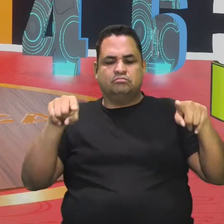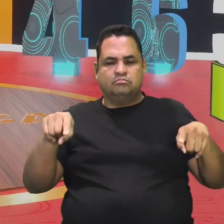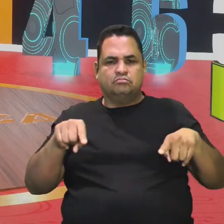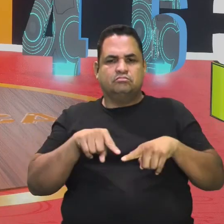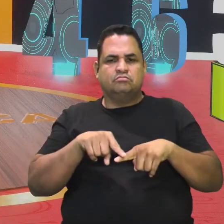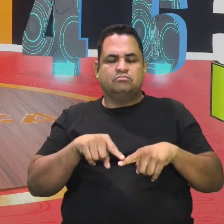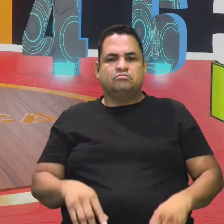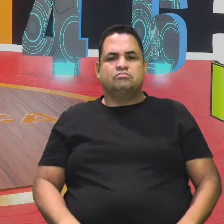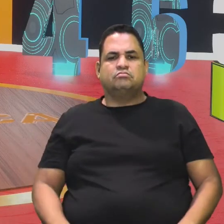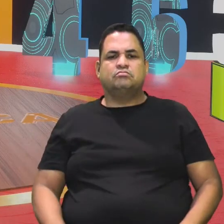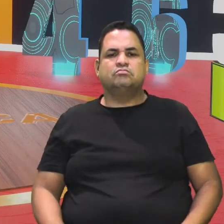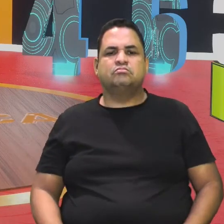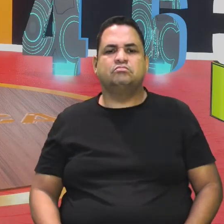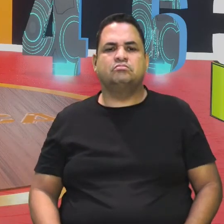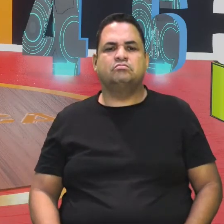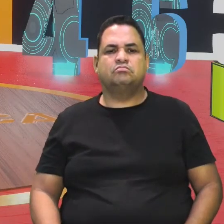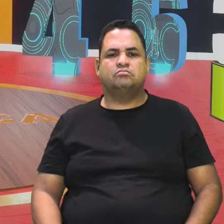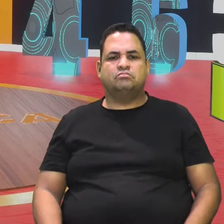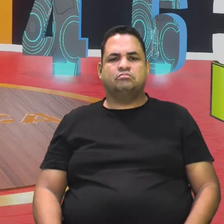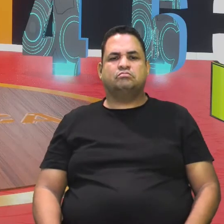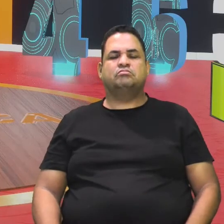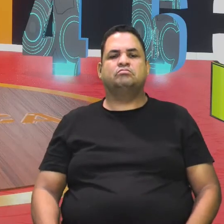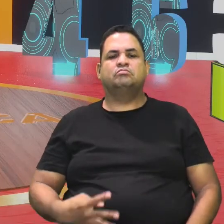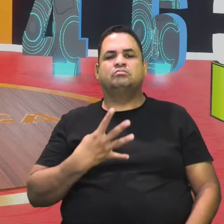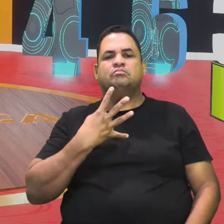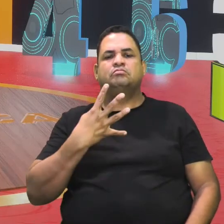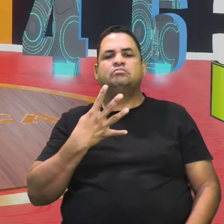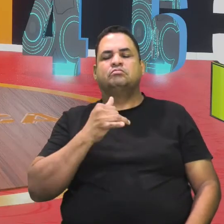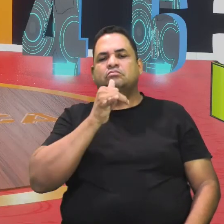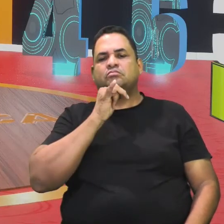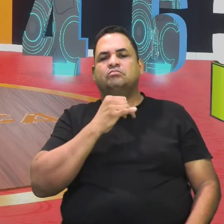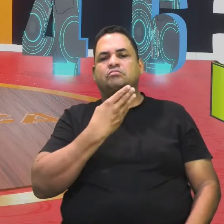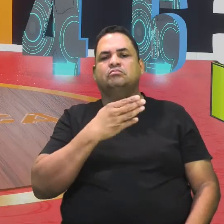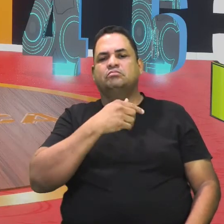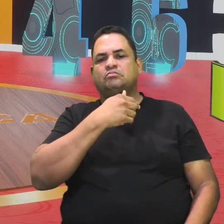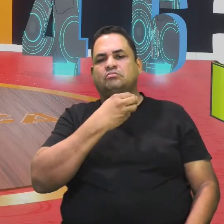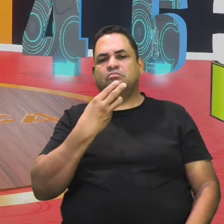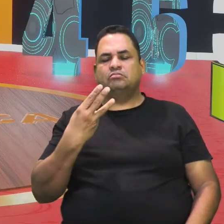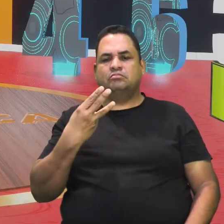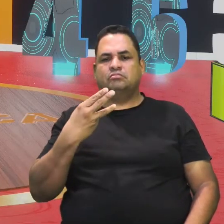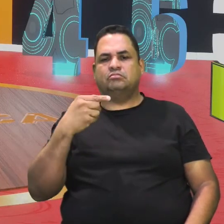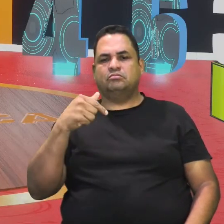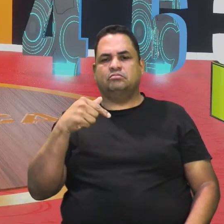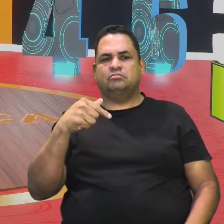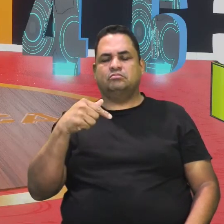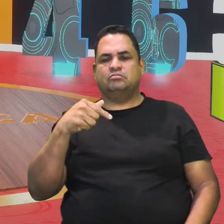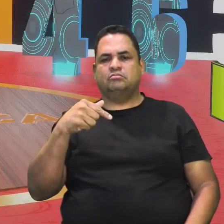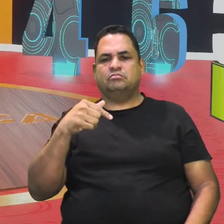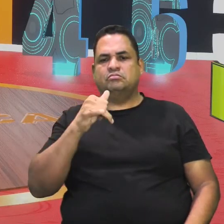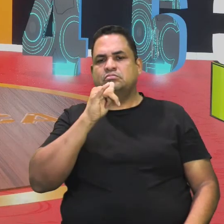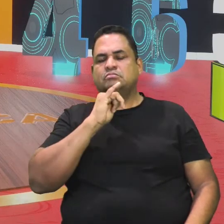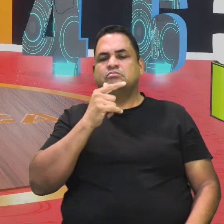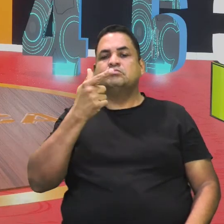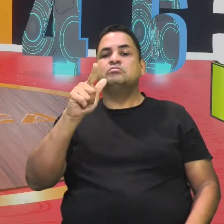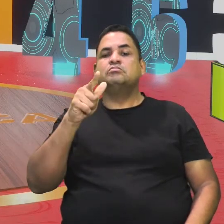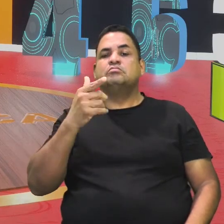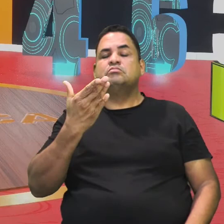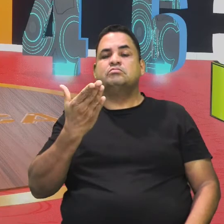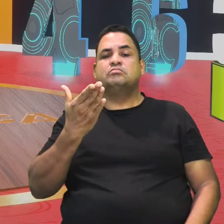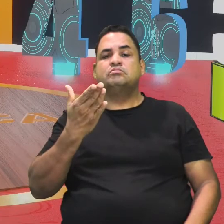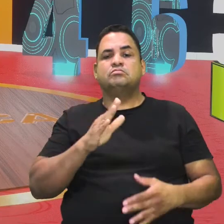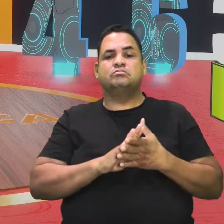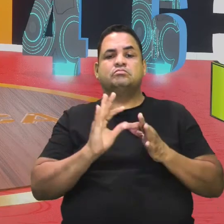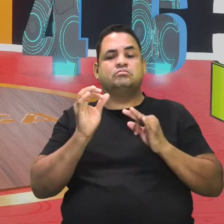triângulo. Então, 2. Na aula foram 4 exemplos. 4 mais né? 3, 7. com 7 exemplos, vocês conseguem